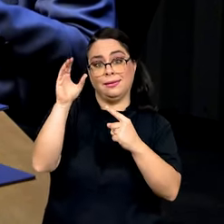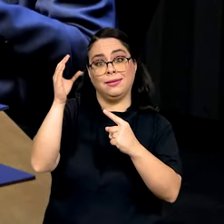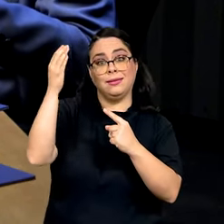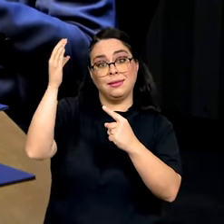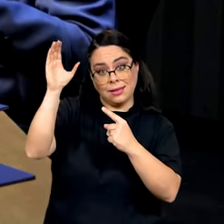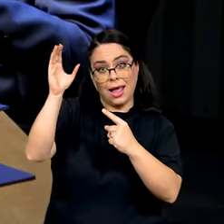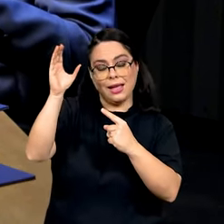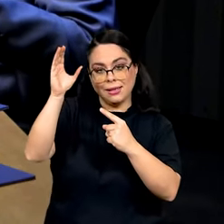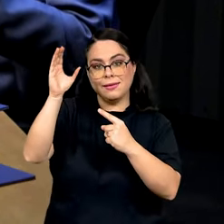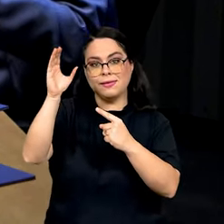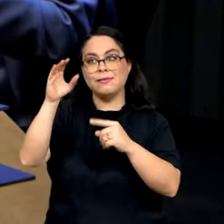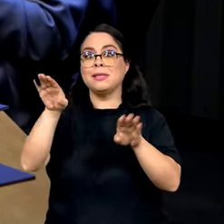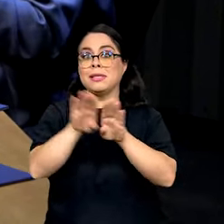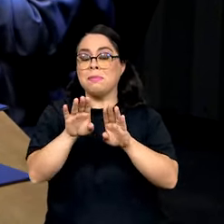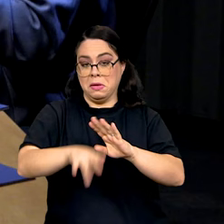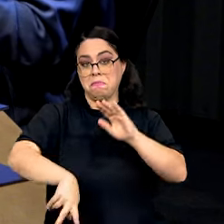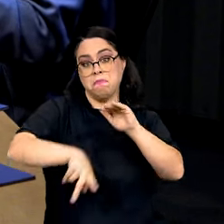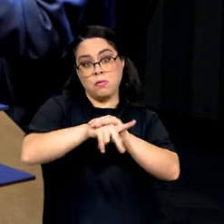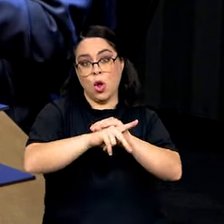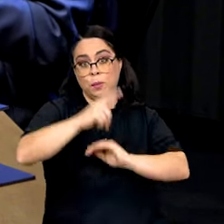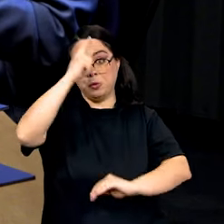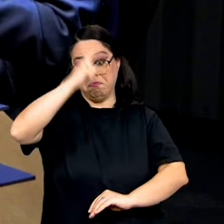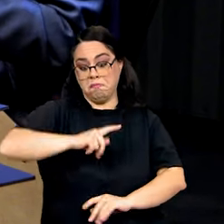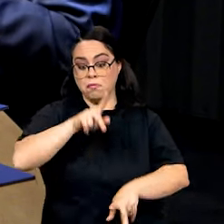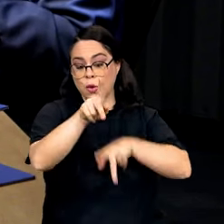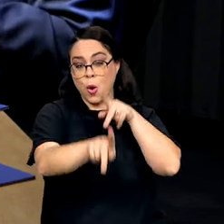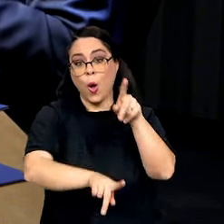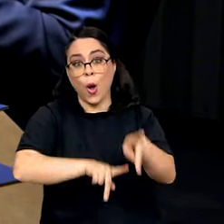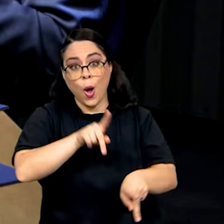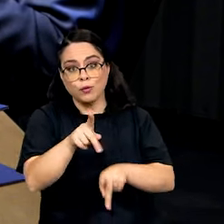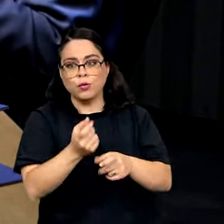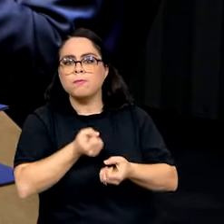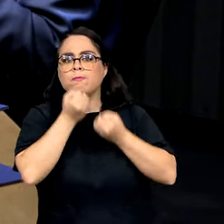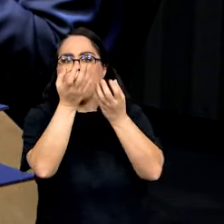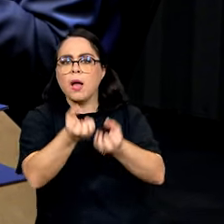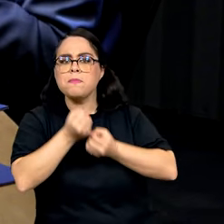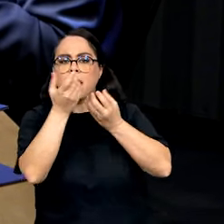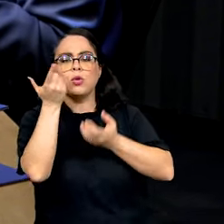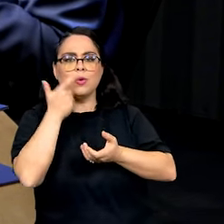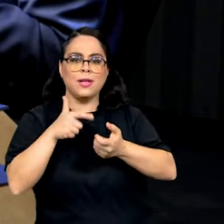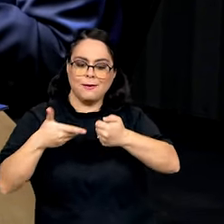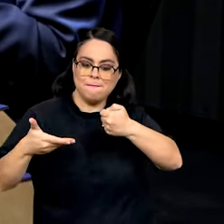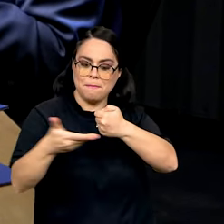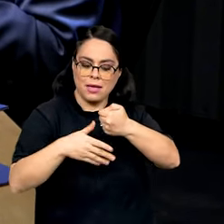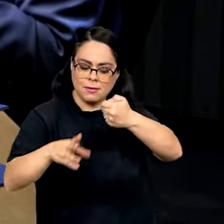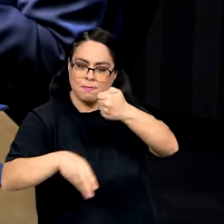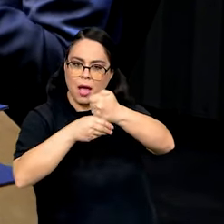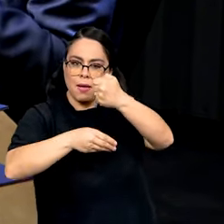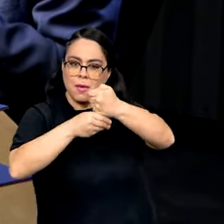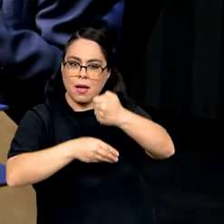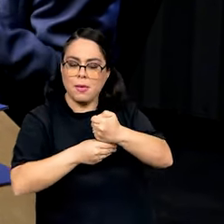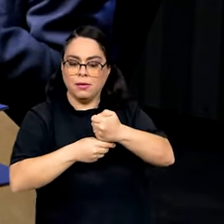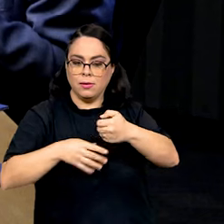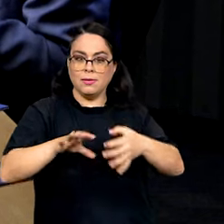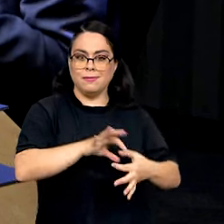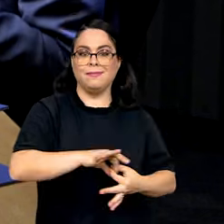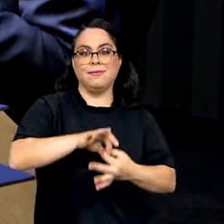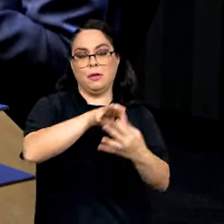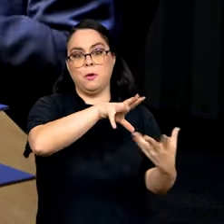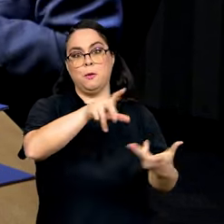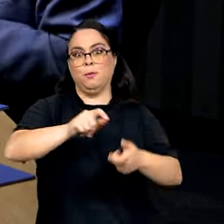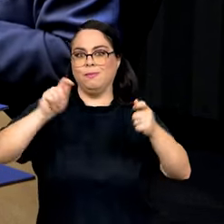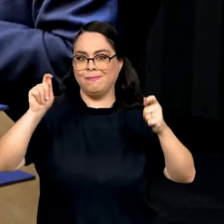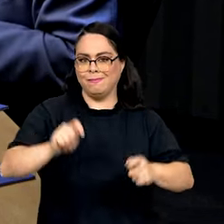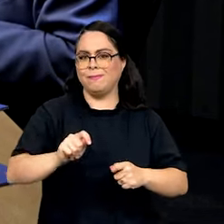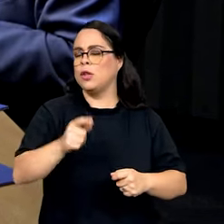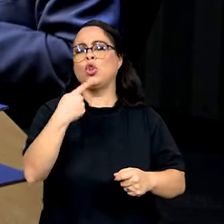científicas as experiências da própria população sirvam de base para essa aliança